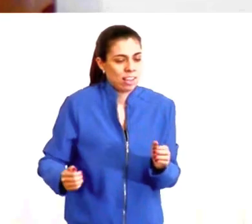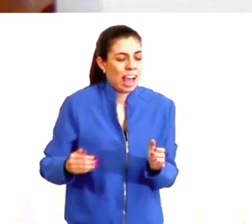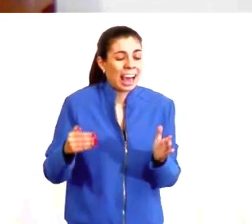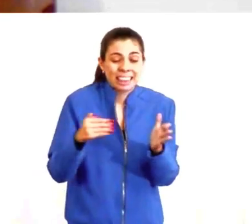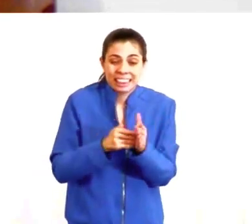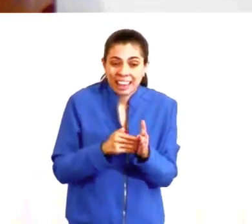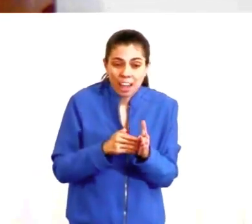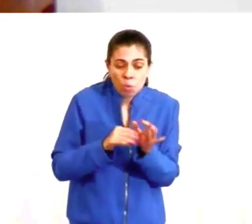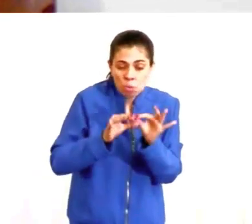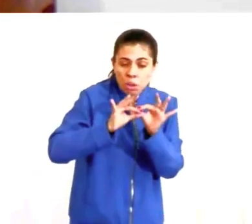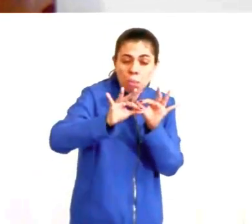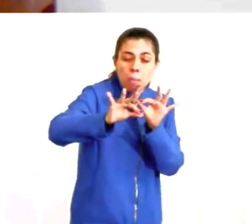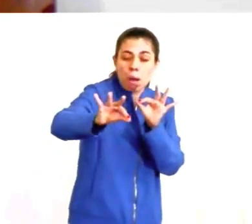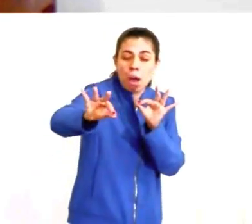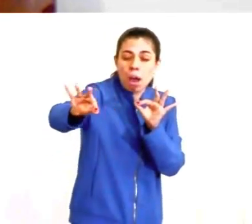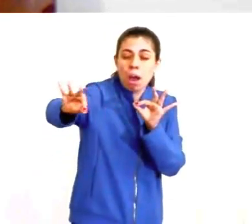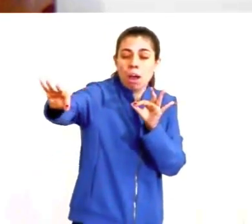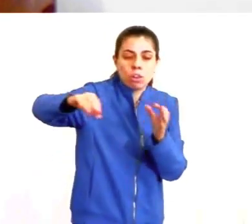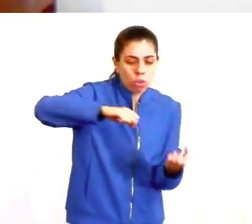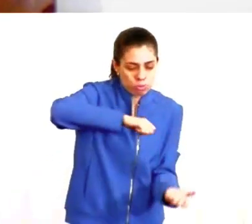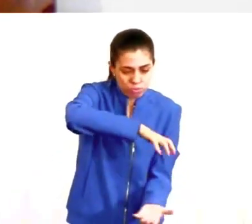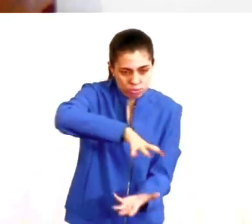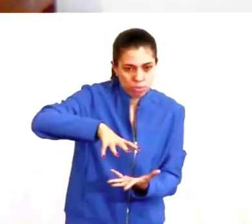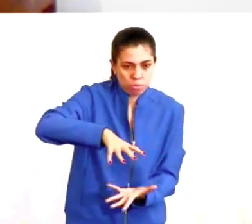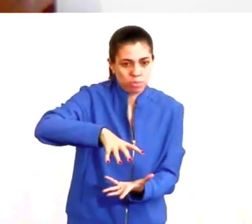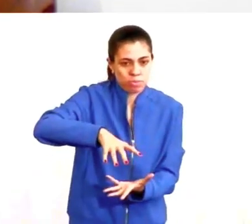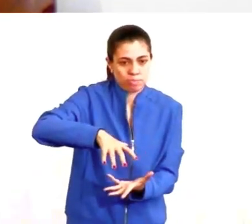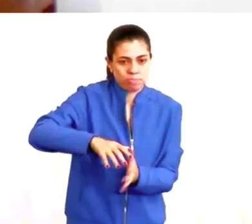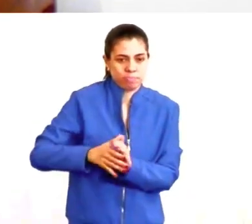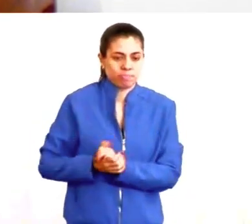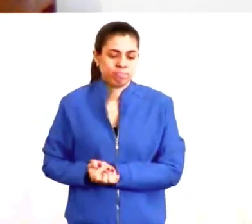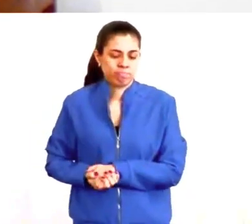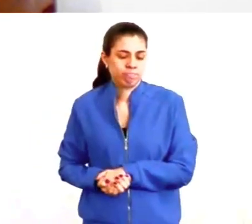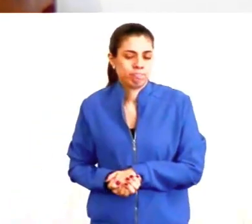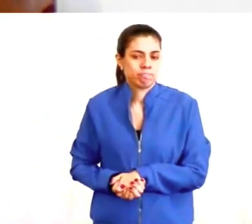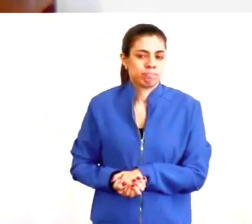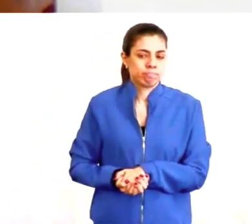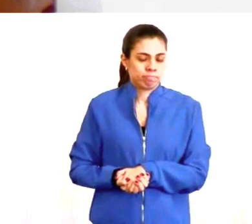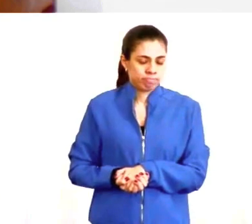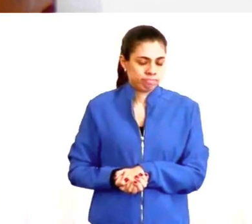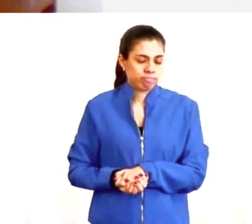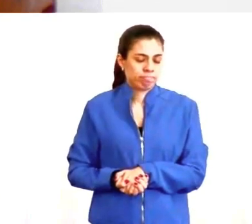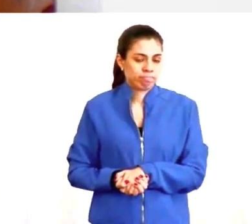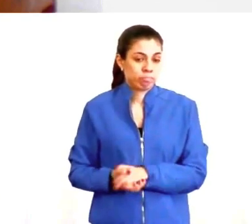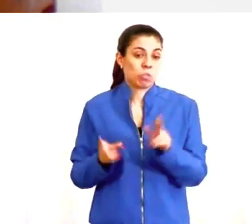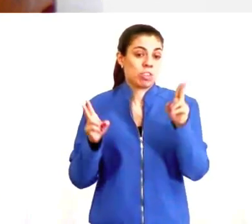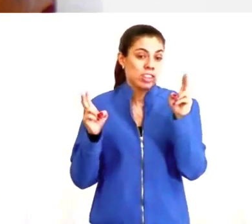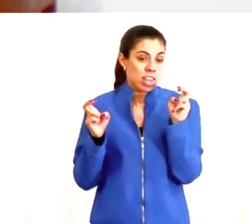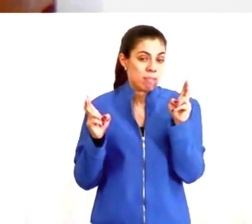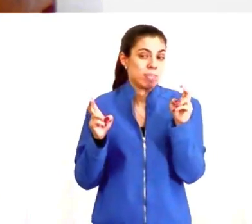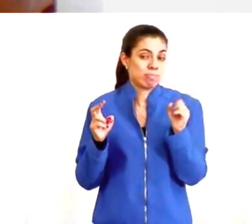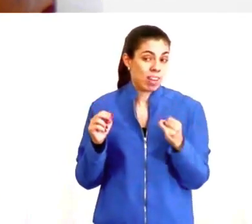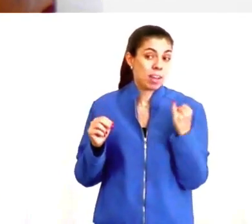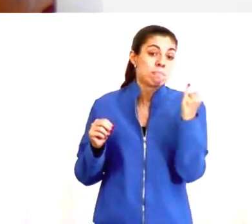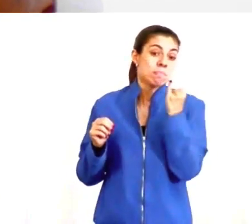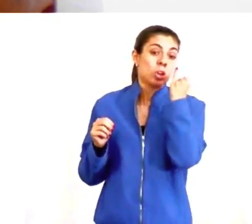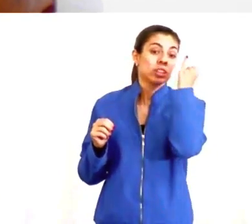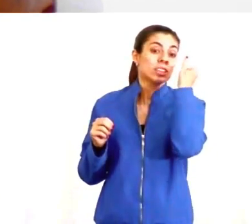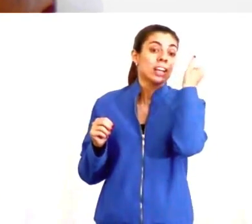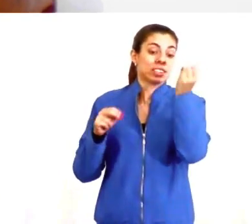a importância da ressurreição. Meus irmãos, a importância da ressurreição é tão grande,